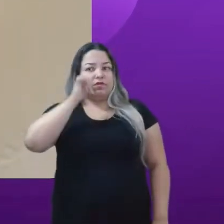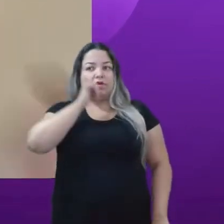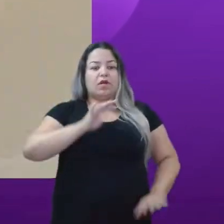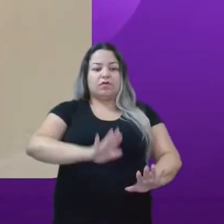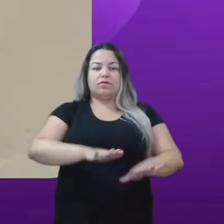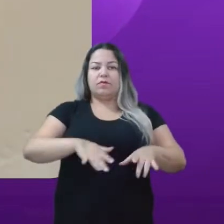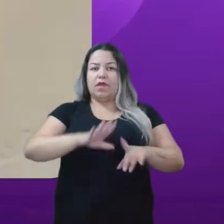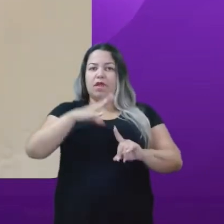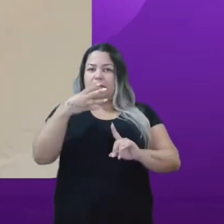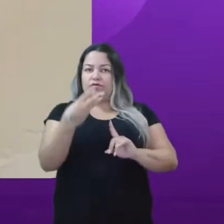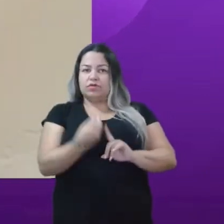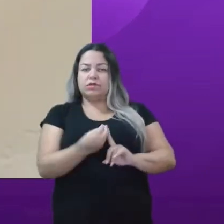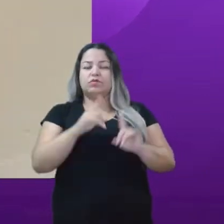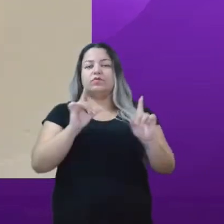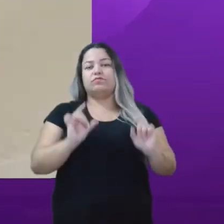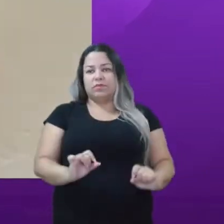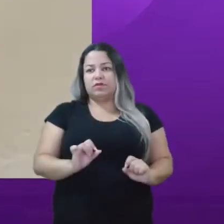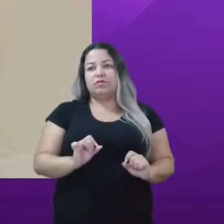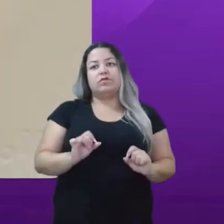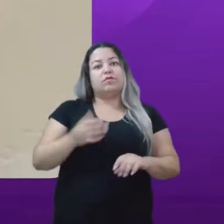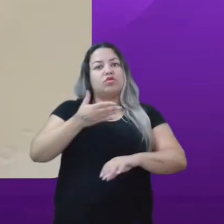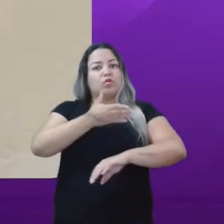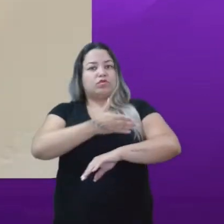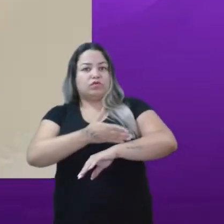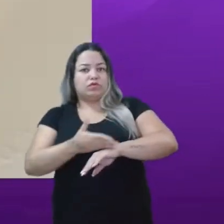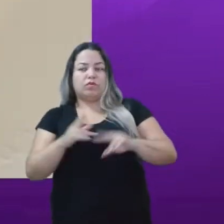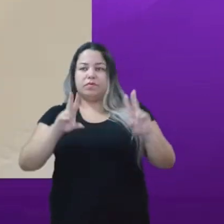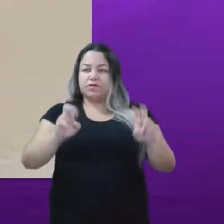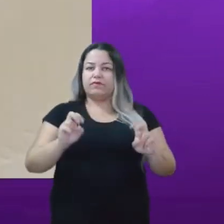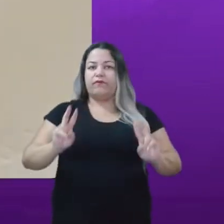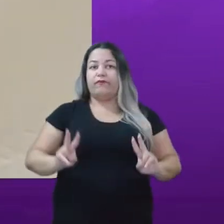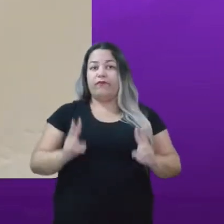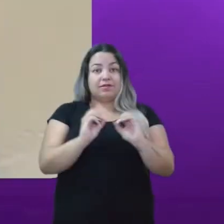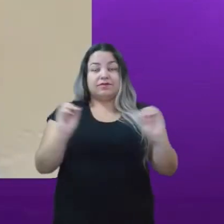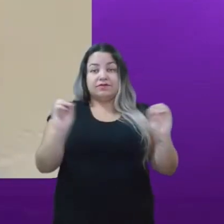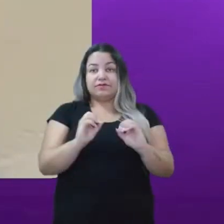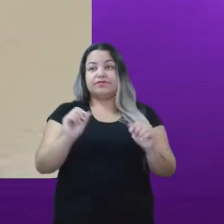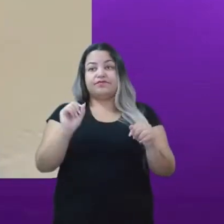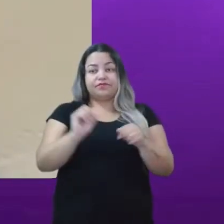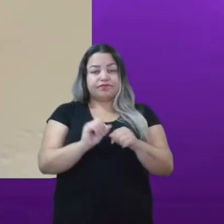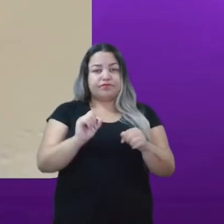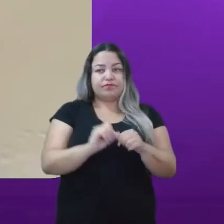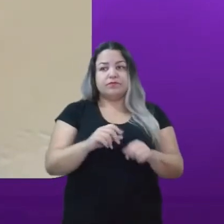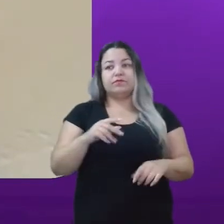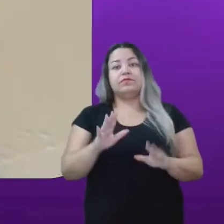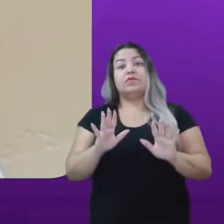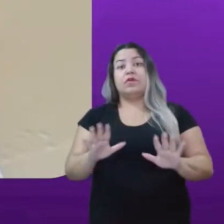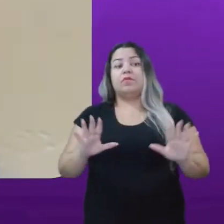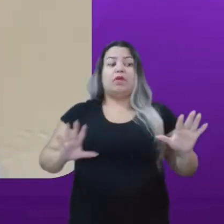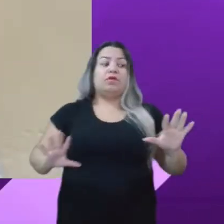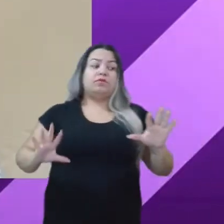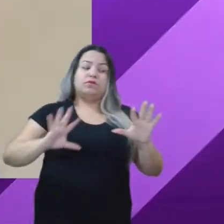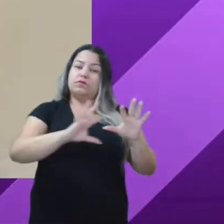manifestações artísticas quanto expressões de costumes, valores e tradições. E normalmente a produção cultural está vinculada a